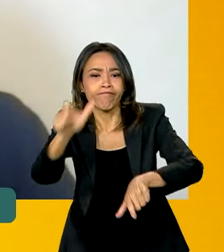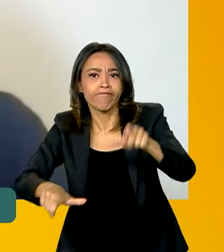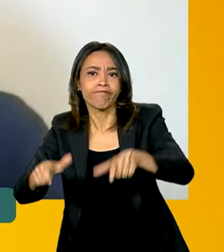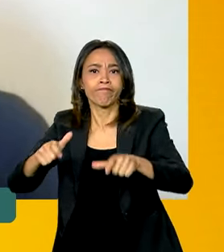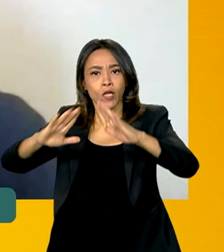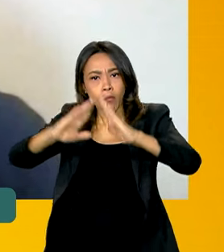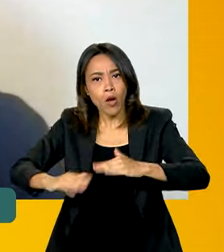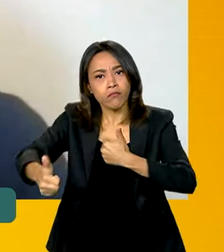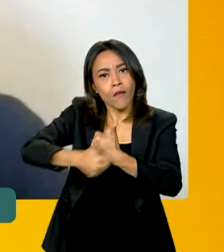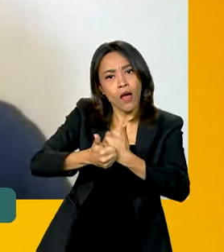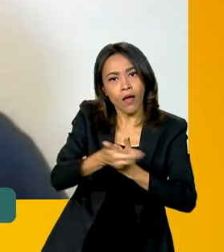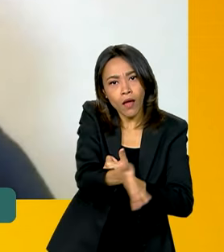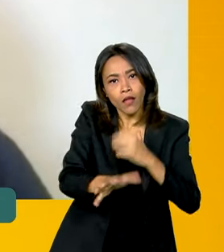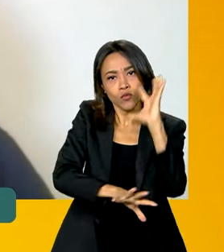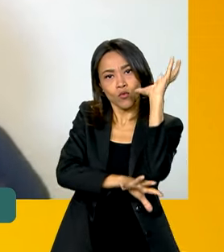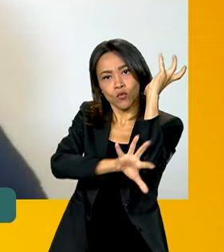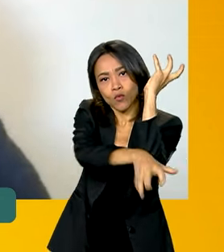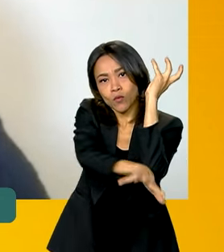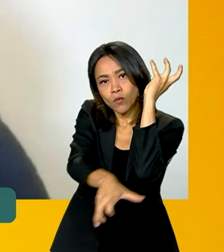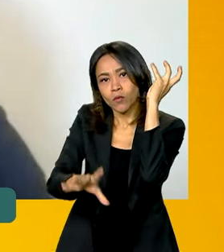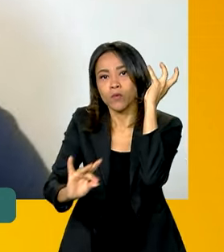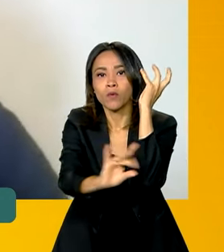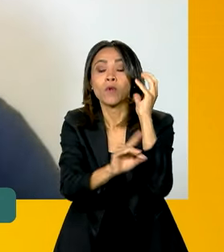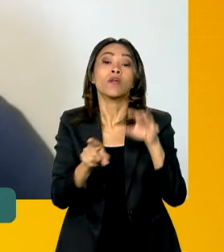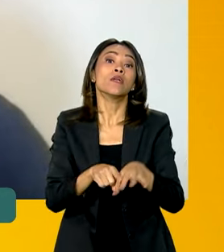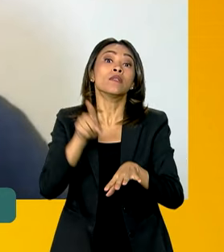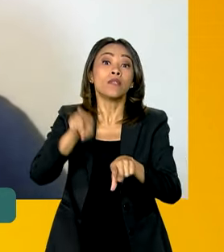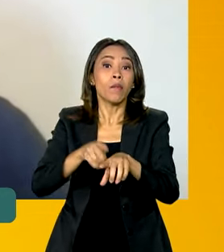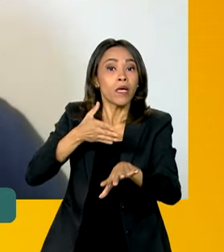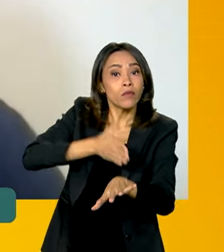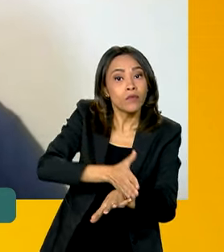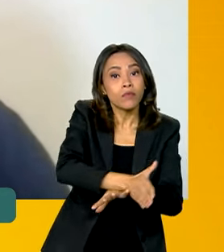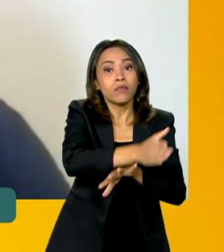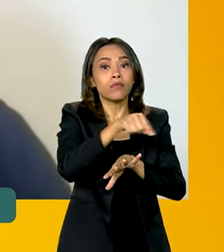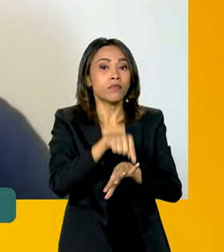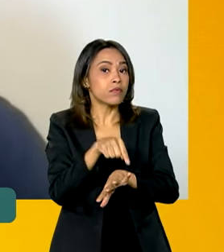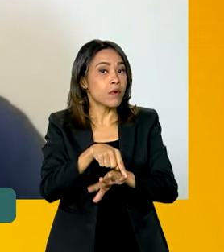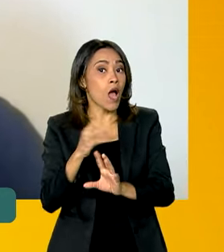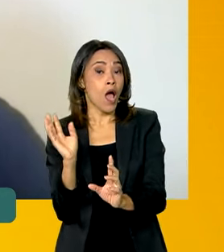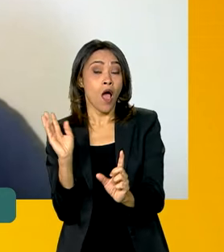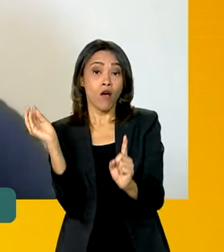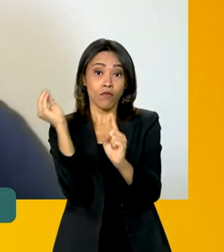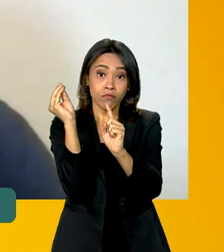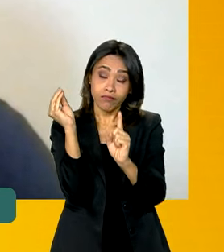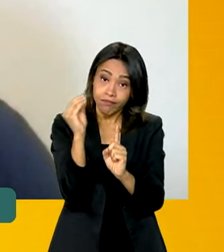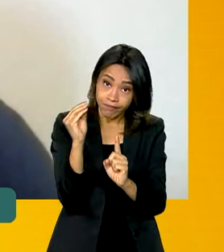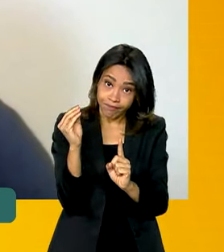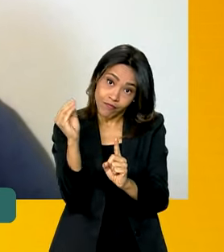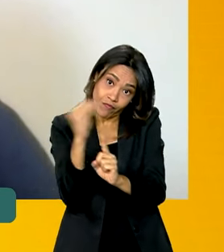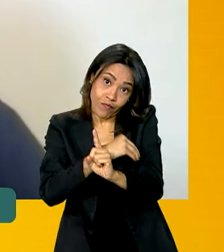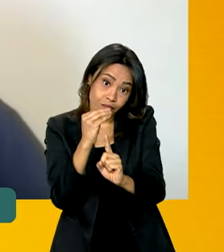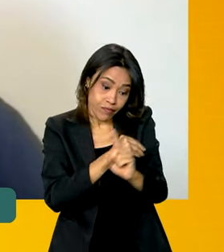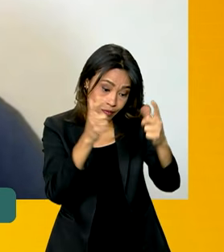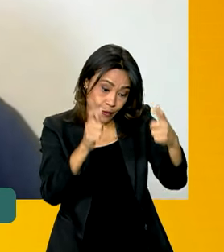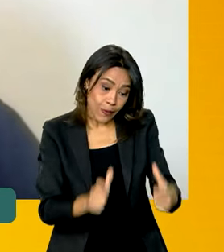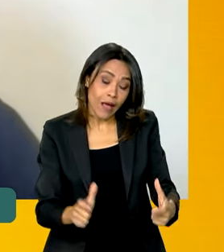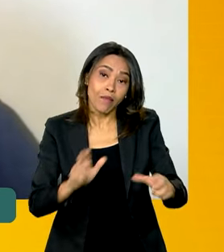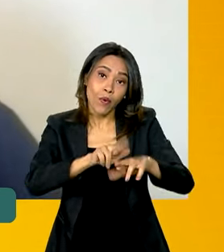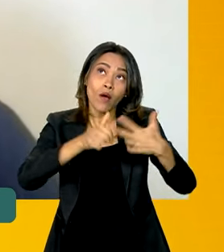tradicionais. Também a questão da redução da vulnerabilidade frente à mudança do clima, geração